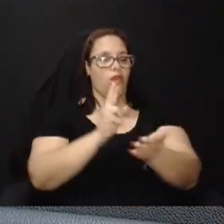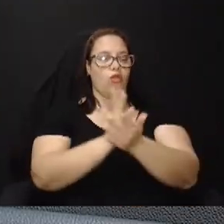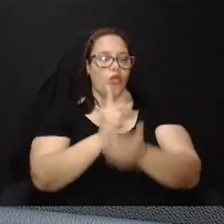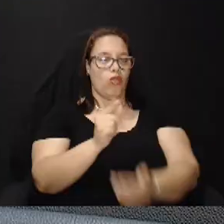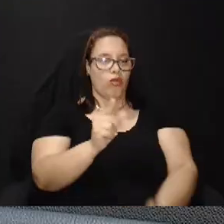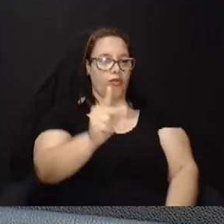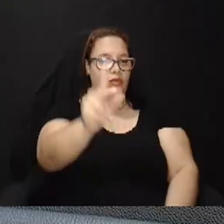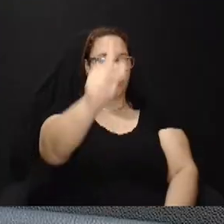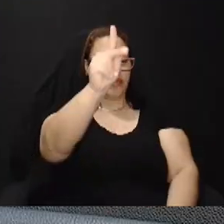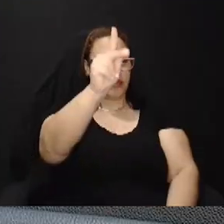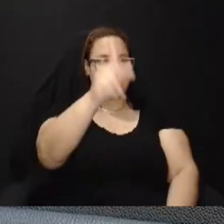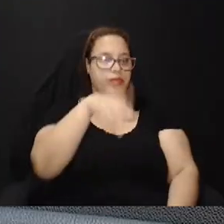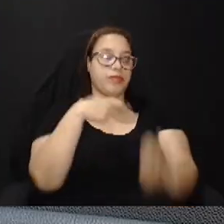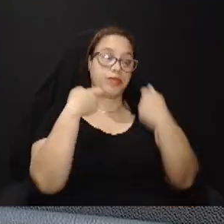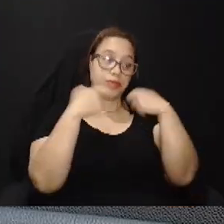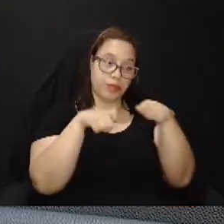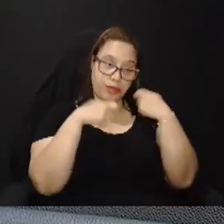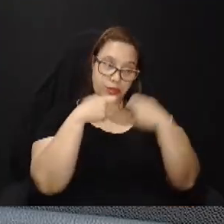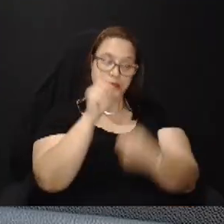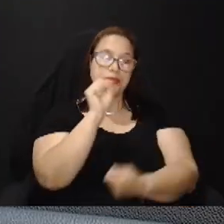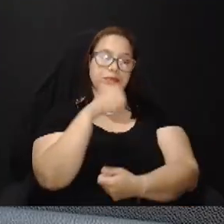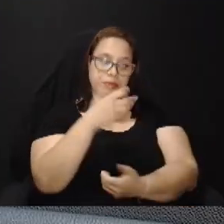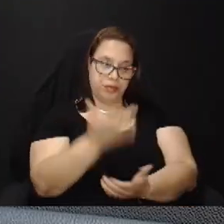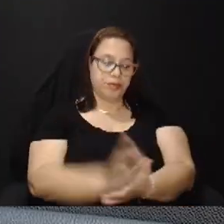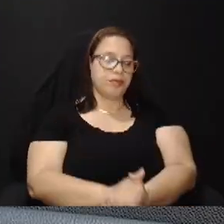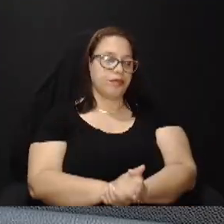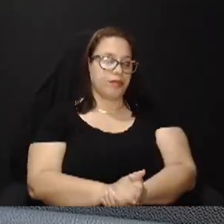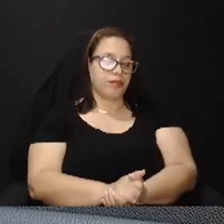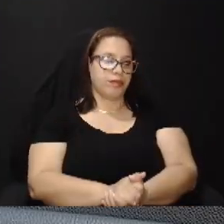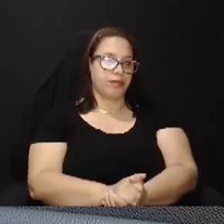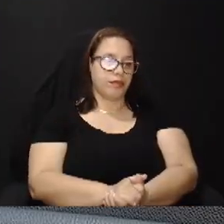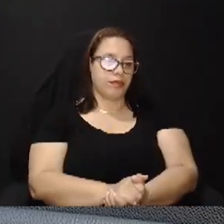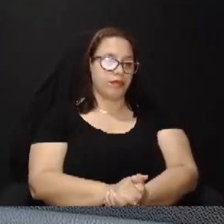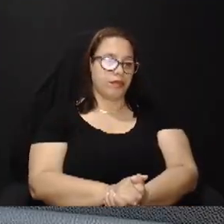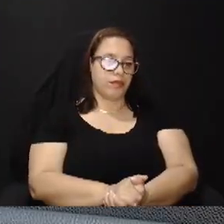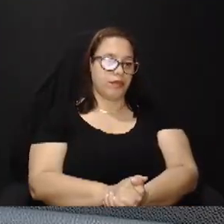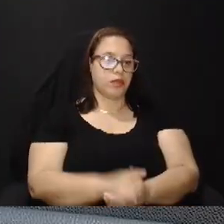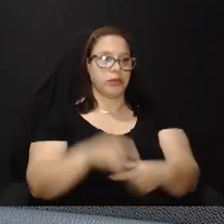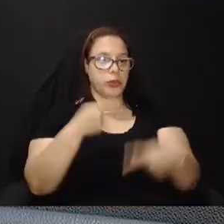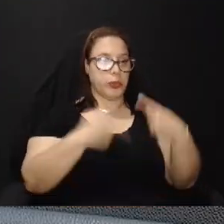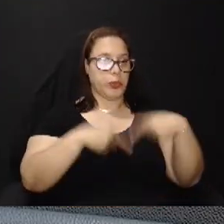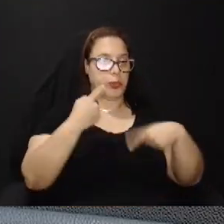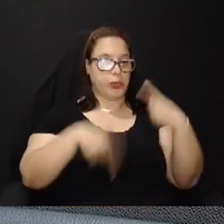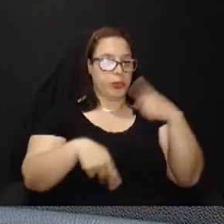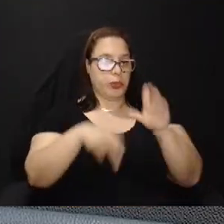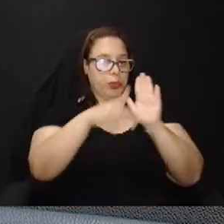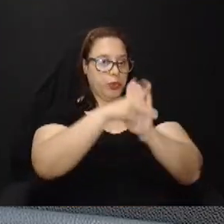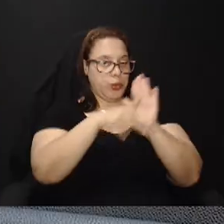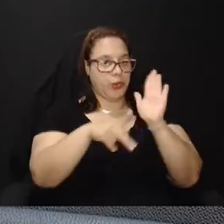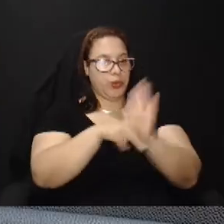que precisa disso sim. E nós estamos debatendo esse projeto, um projeto muito importante, tenho certeza que essa casa,